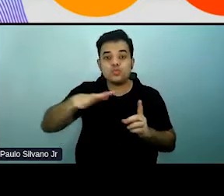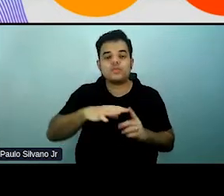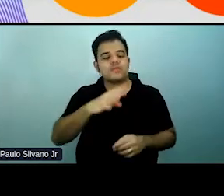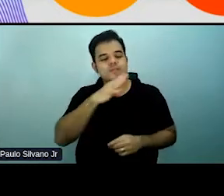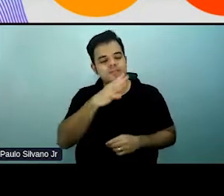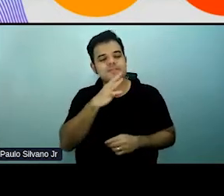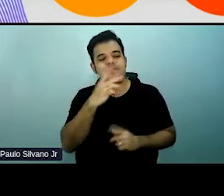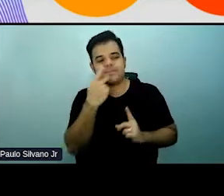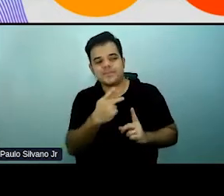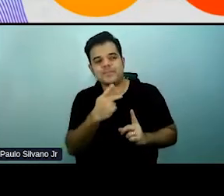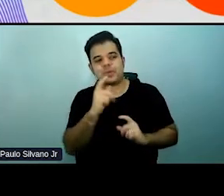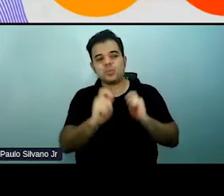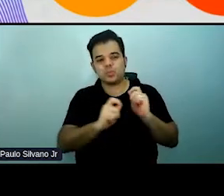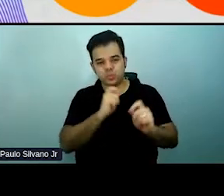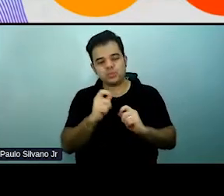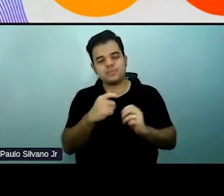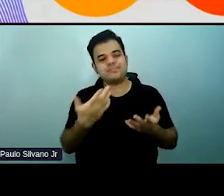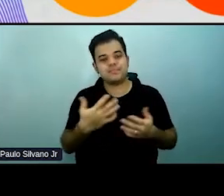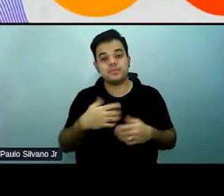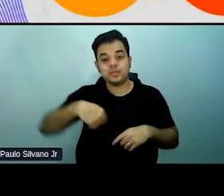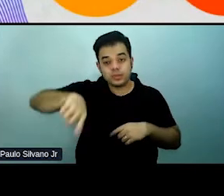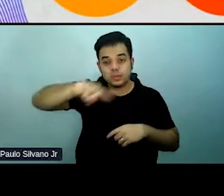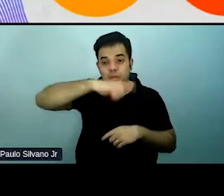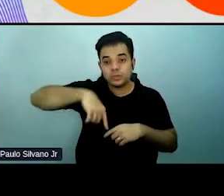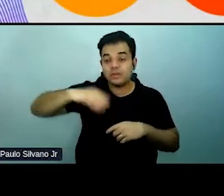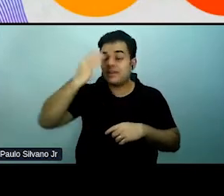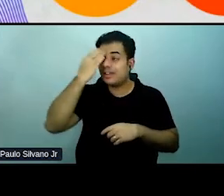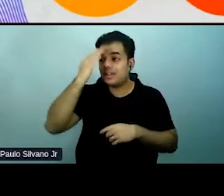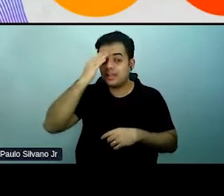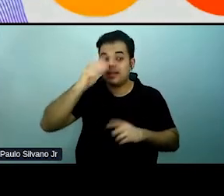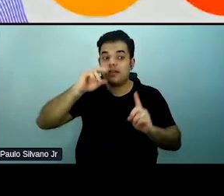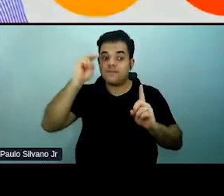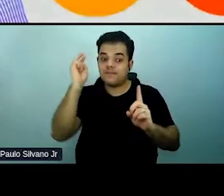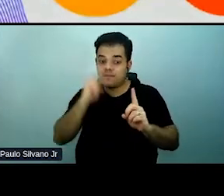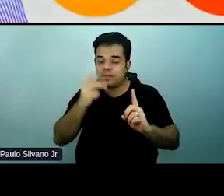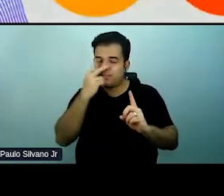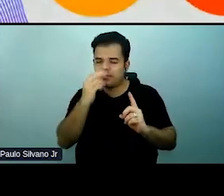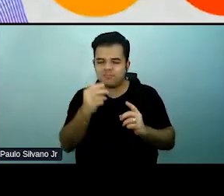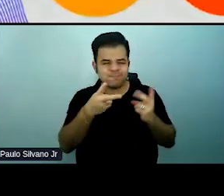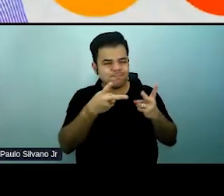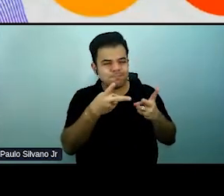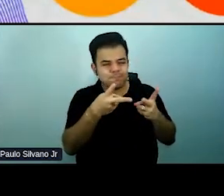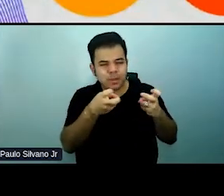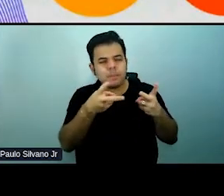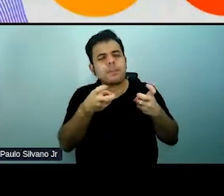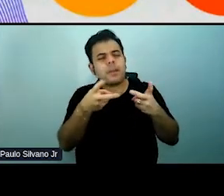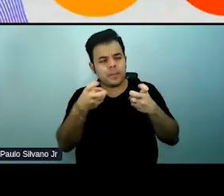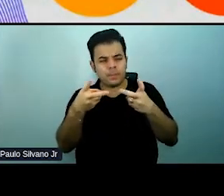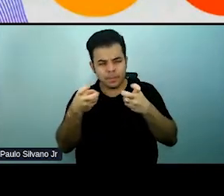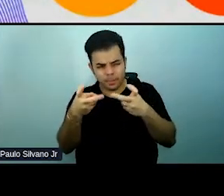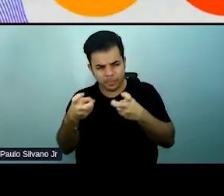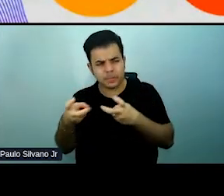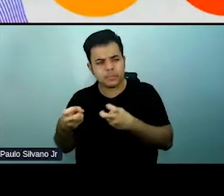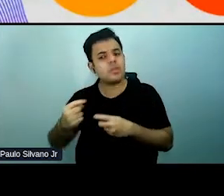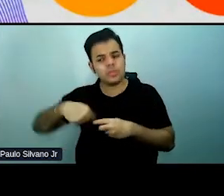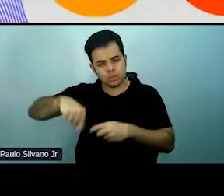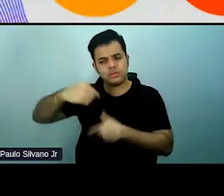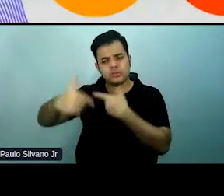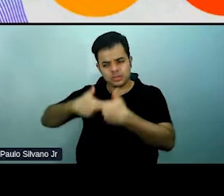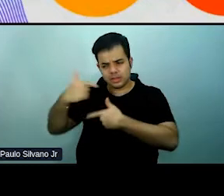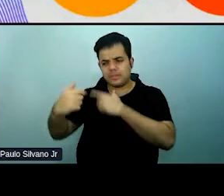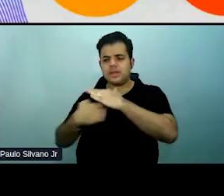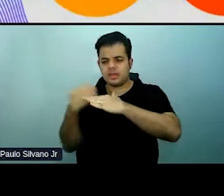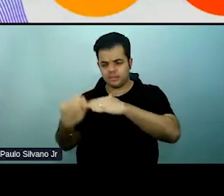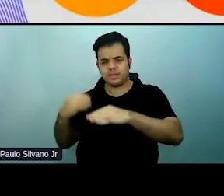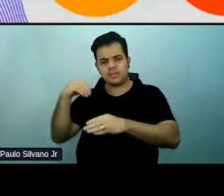eu. E aí a gente consegue entender, olhar, ter esse termômetro, e é uma ação que a gente vem fazendo, inclusive, né, Paty? Você